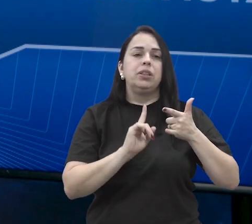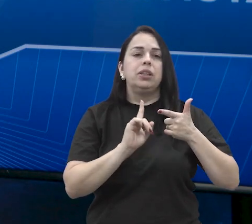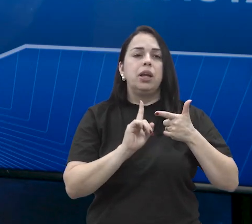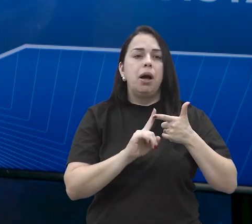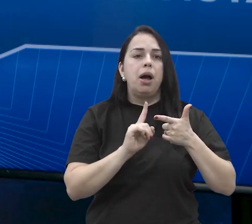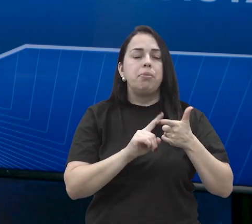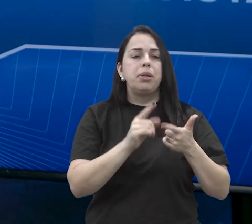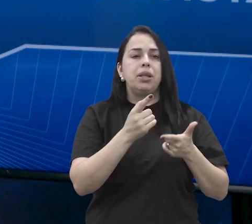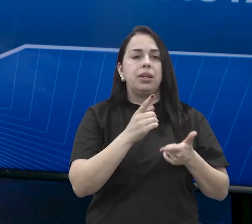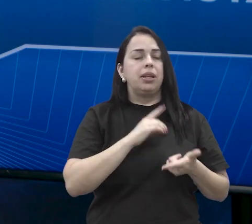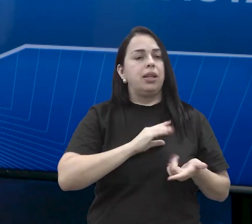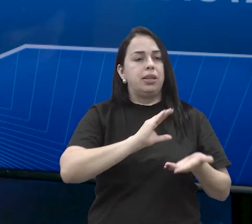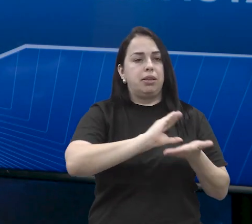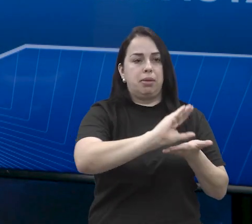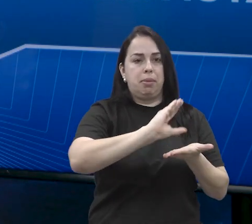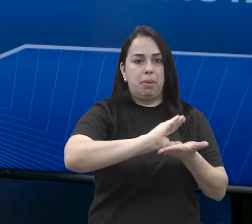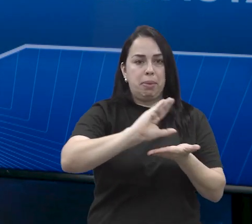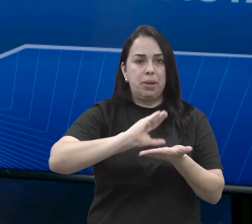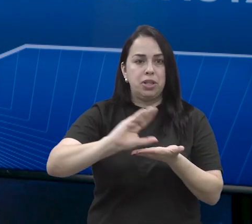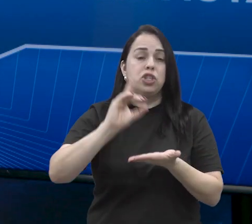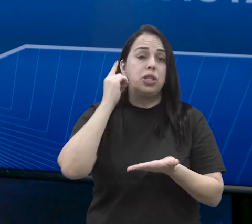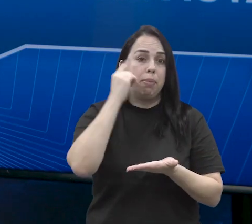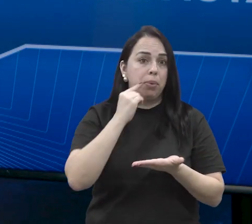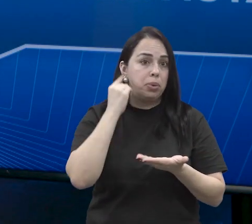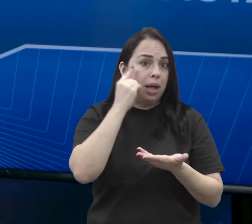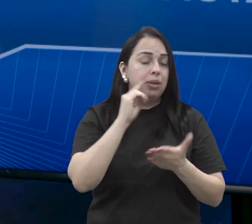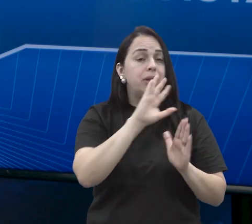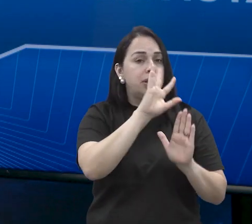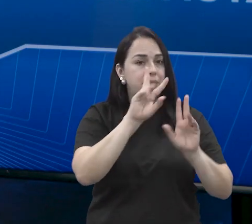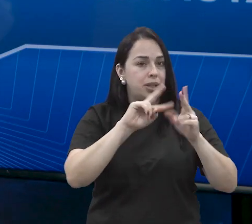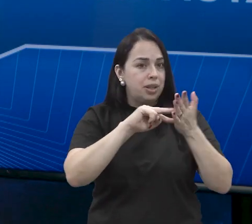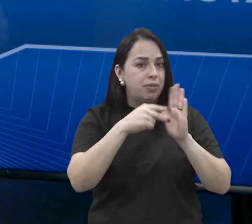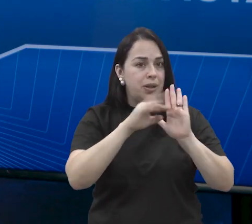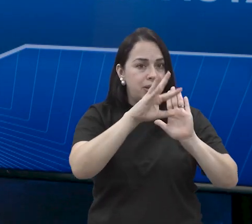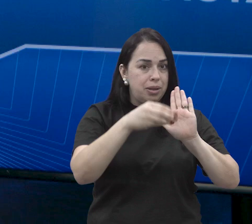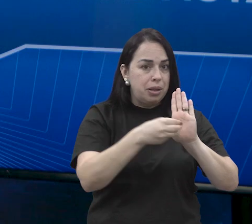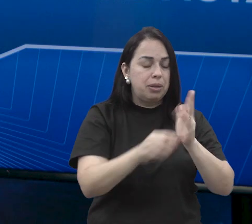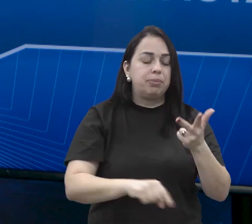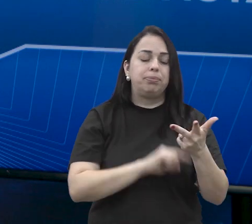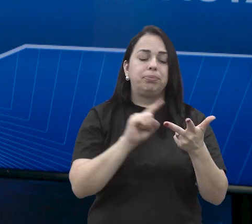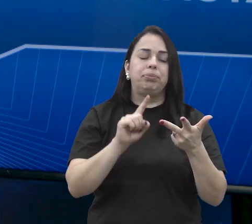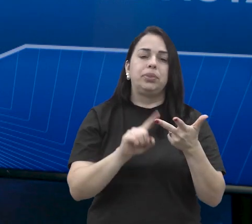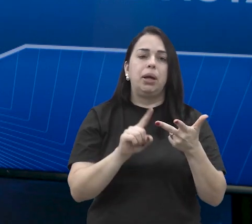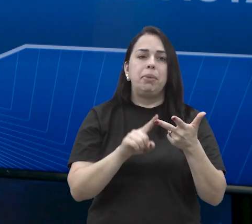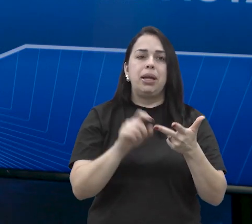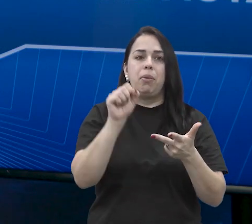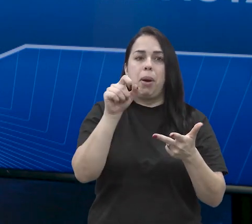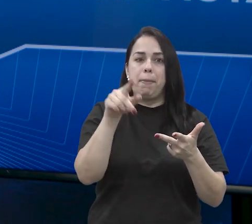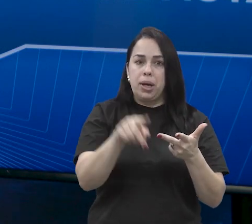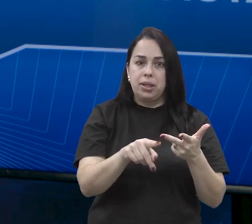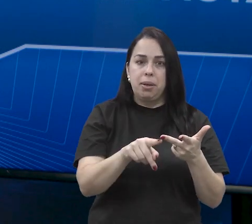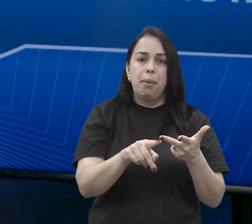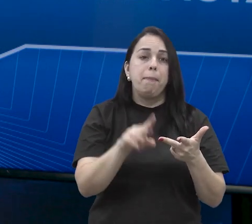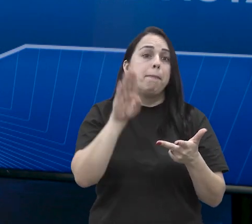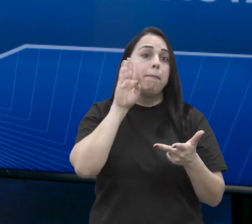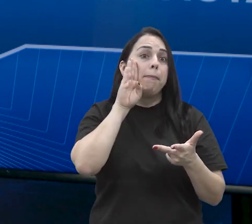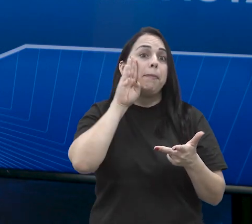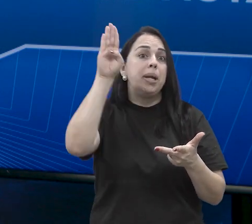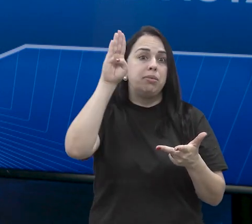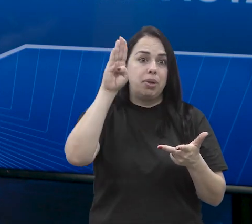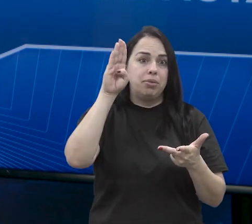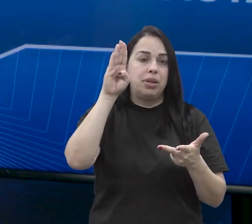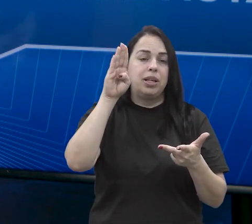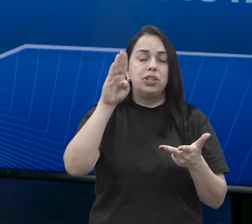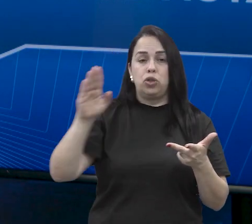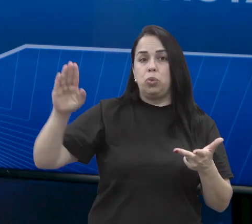despesas de deputados, que são as emendas, e também uma redução na parte da aposentadoria, principalmente da